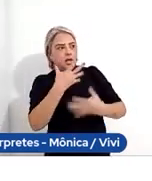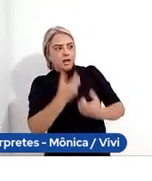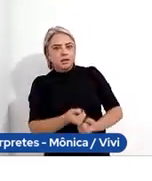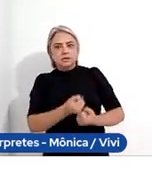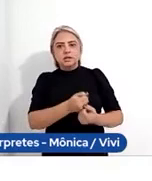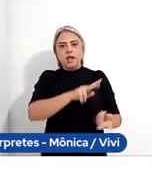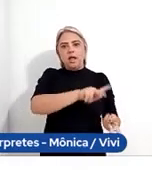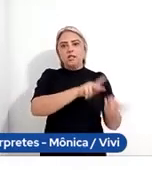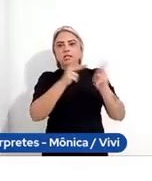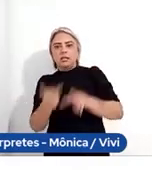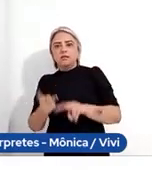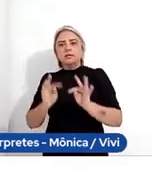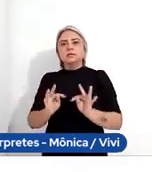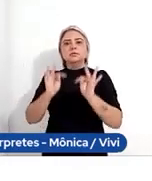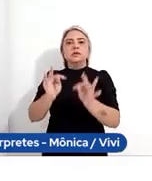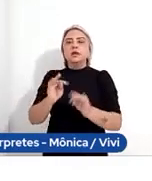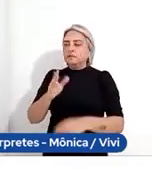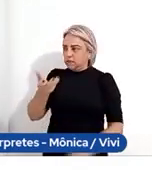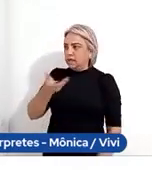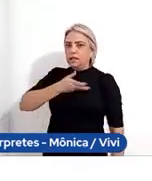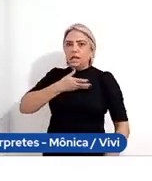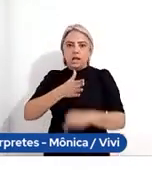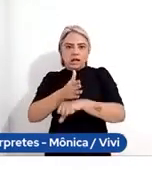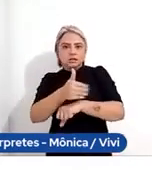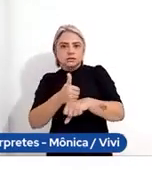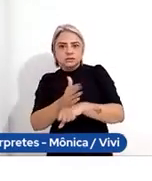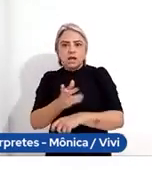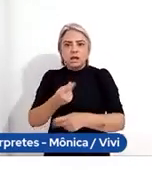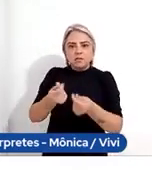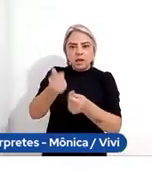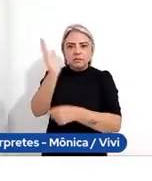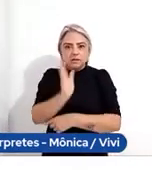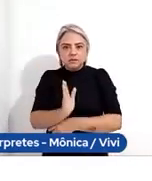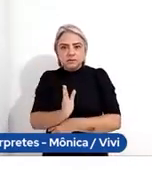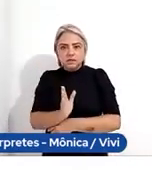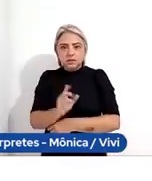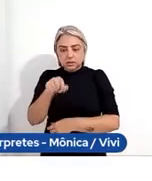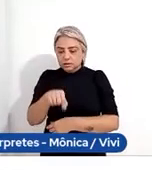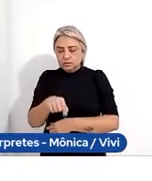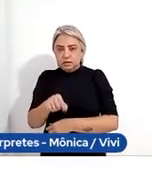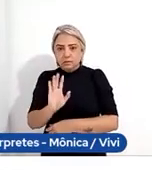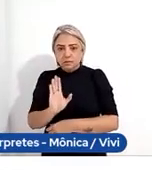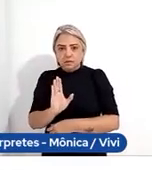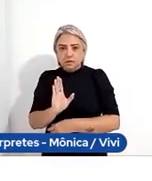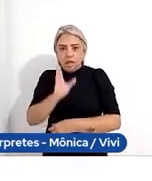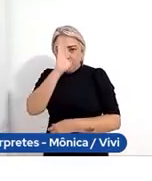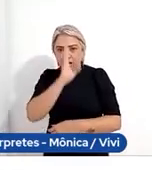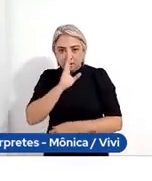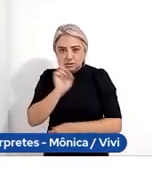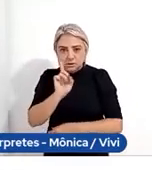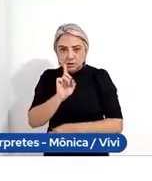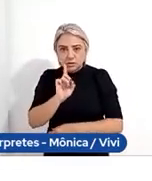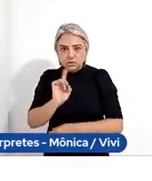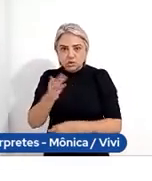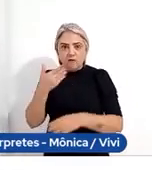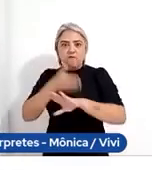tecnologia, passa por aí dizer, meu amigo, você quer ter acesso ao mercado brasileiro? Então não vai ser gratuita a sua